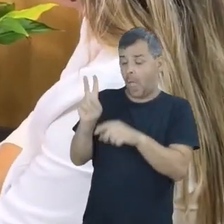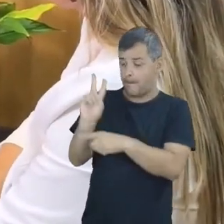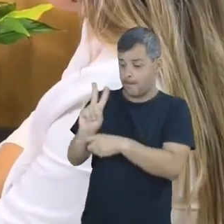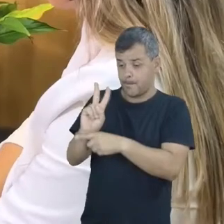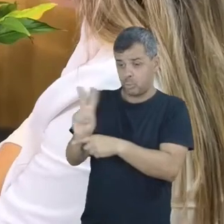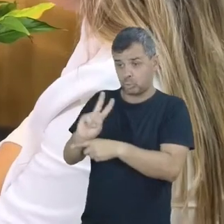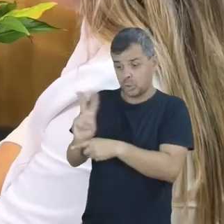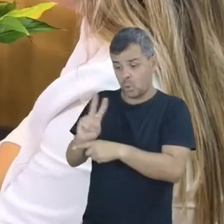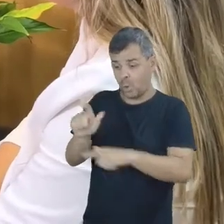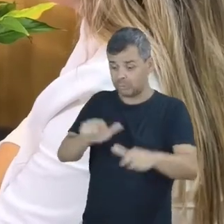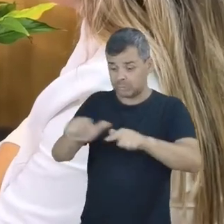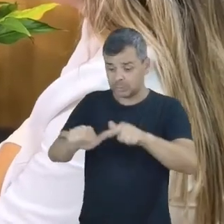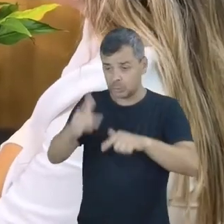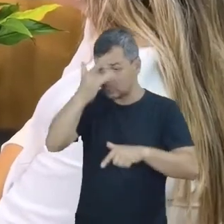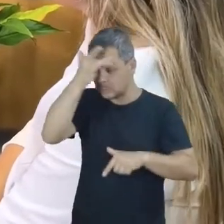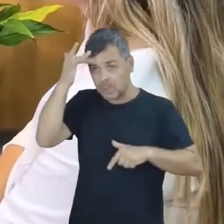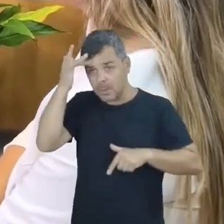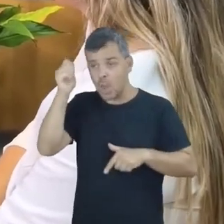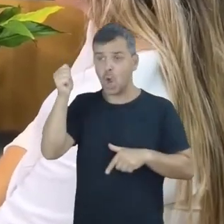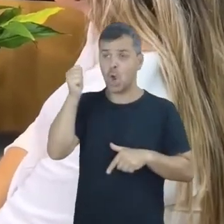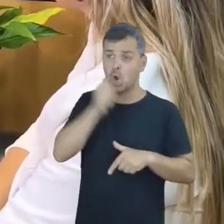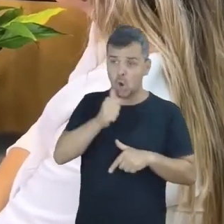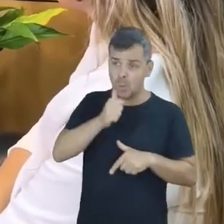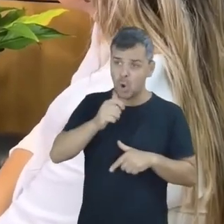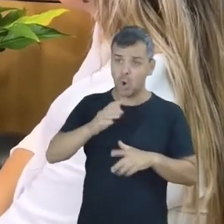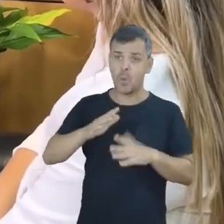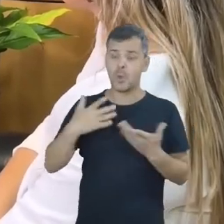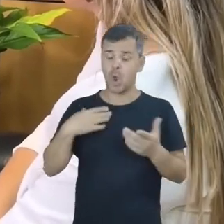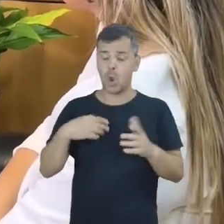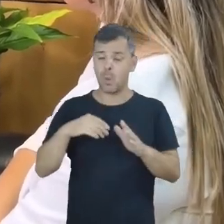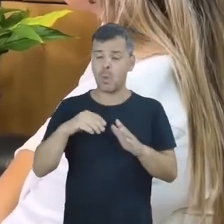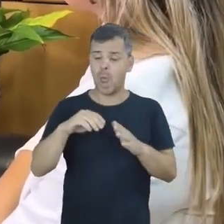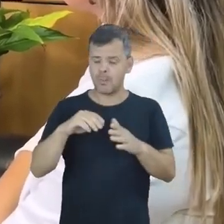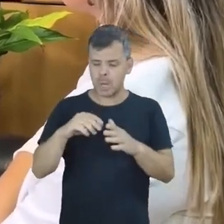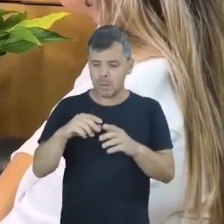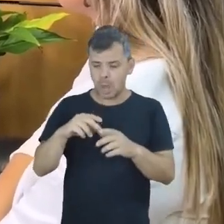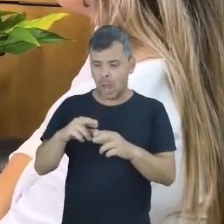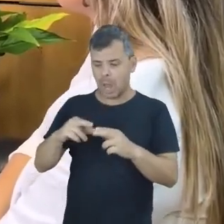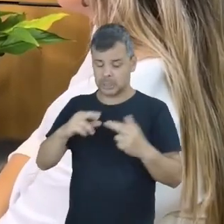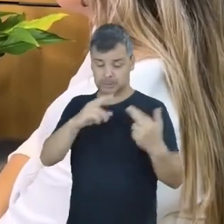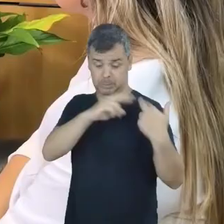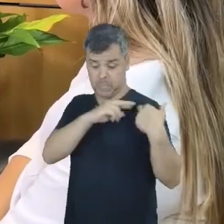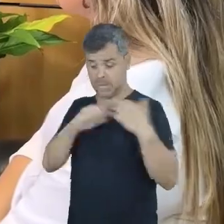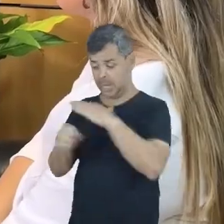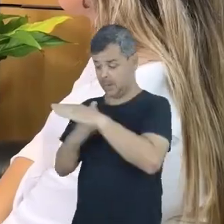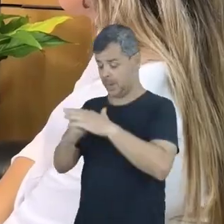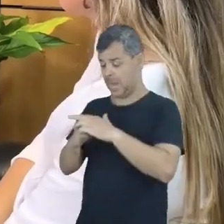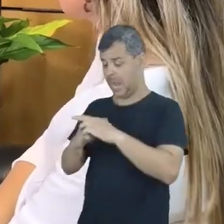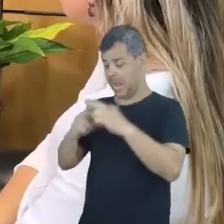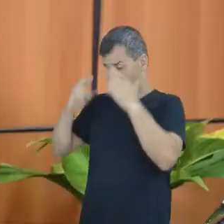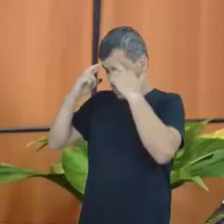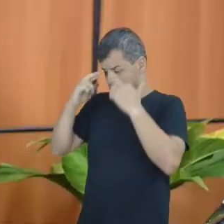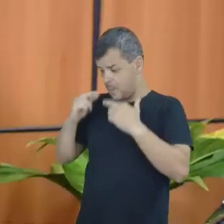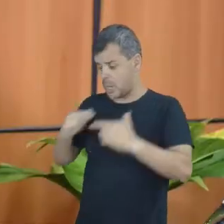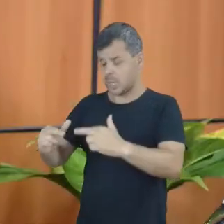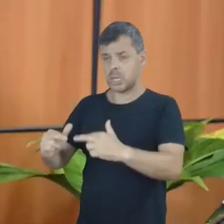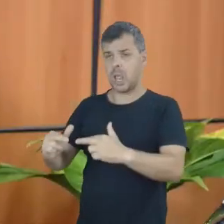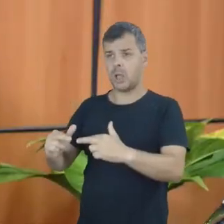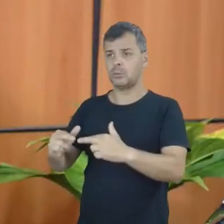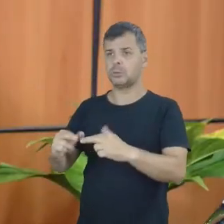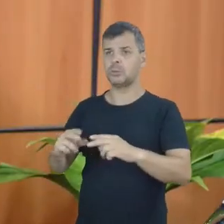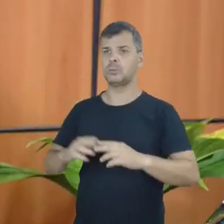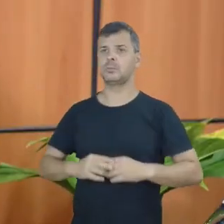proteção ao trabalhador e à trabalhadora. É disso que se trata, enquadrar as empresas para respeitarem os direitos dos trabalhadores e trabalhadoras. A